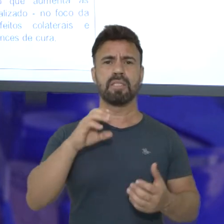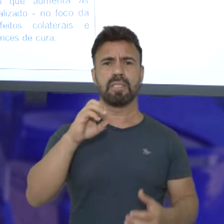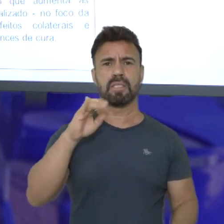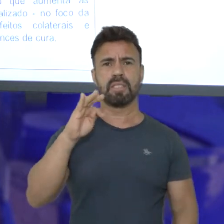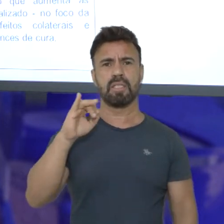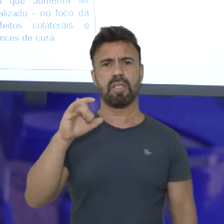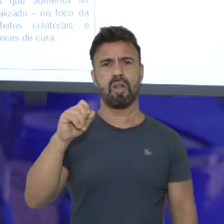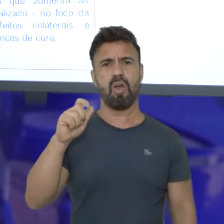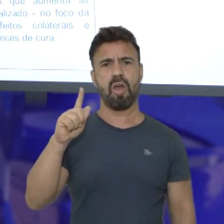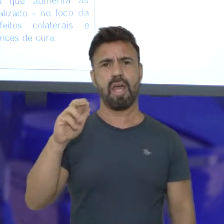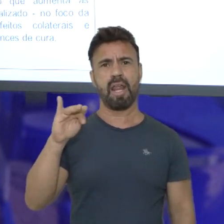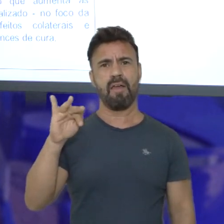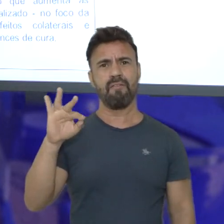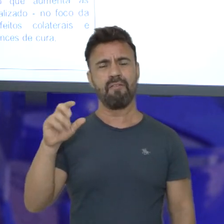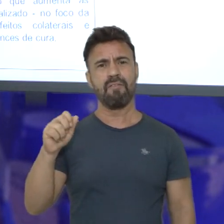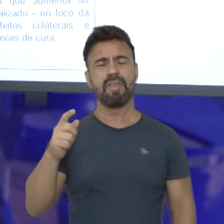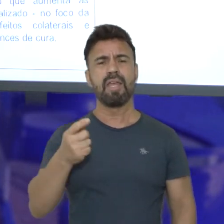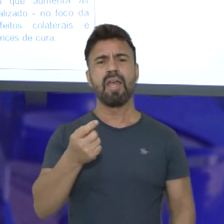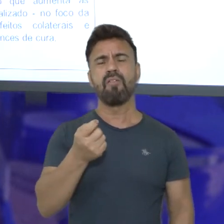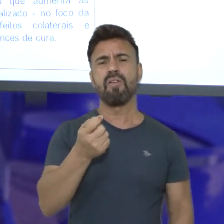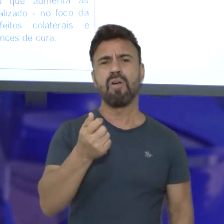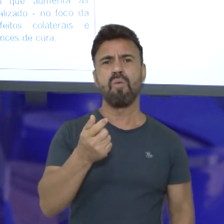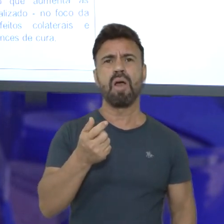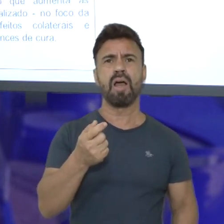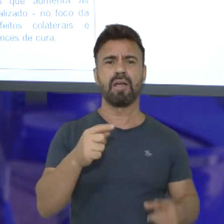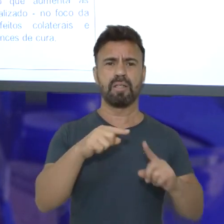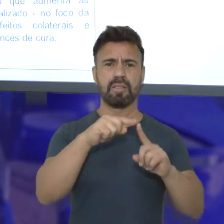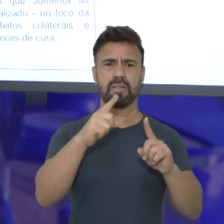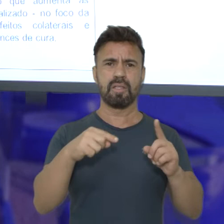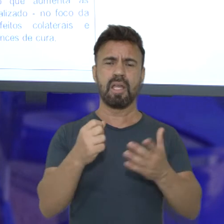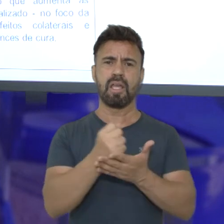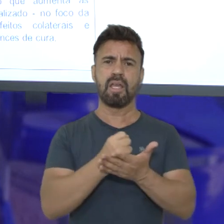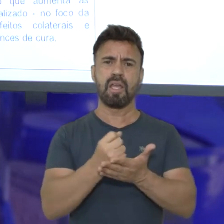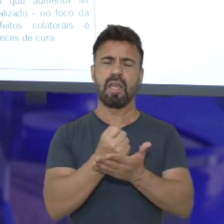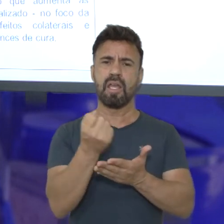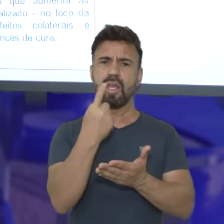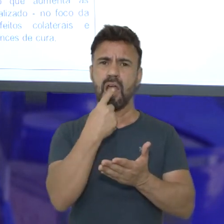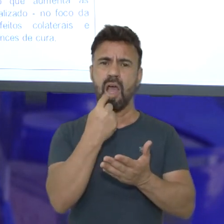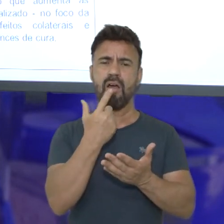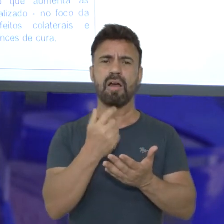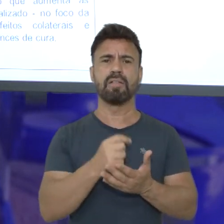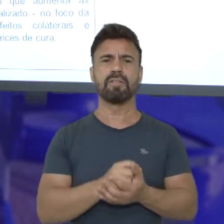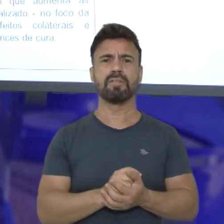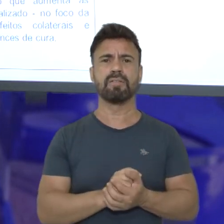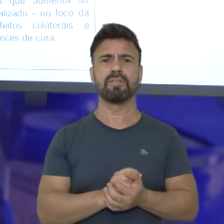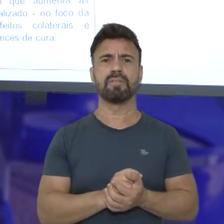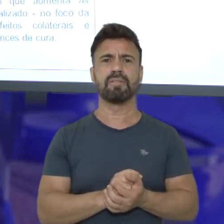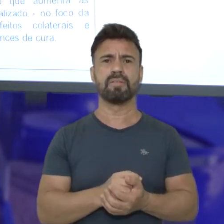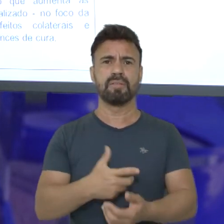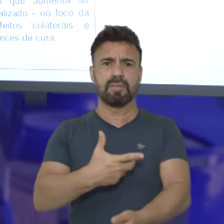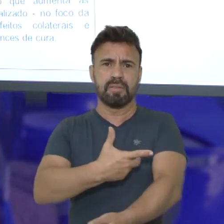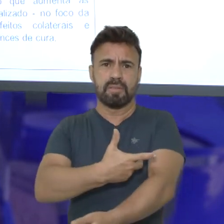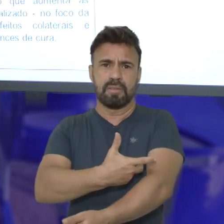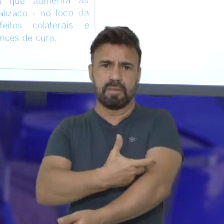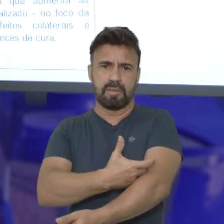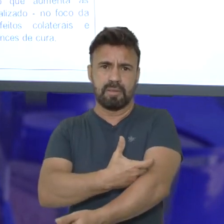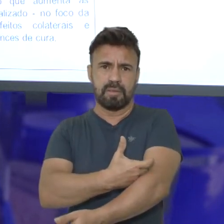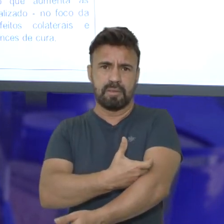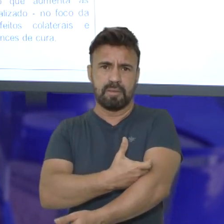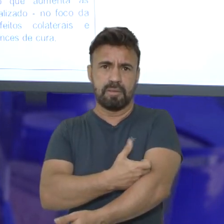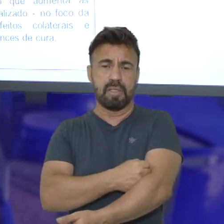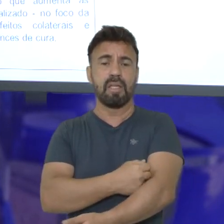cintilografia, que uma determinada quantidade de radiofármaco é injetado na corrente sanguínea do